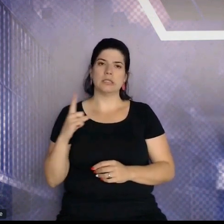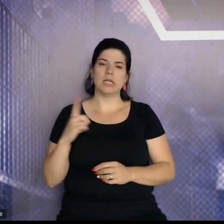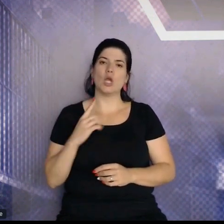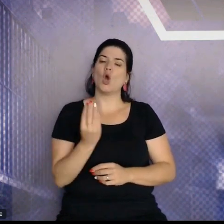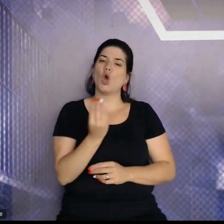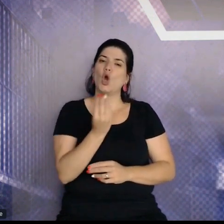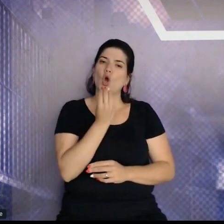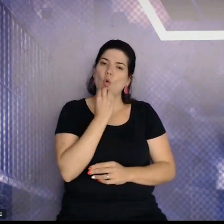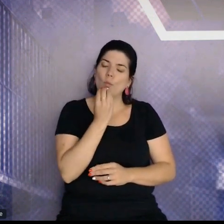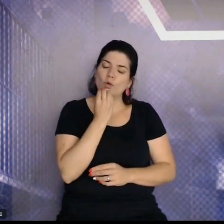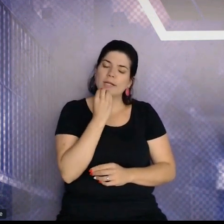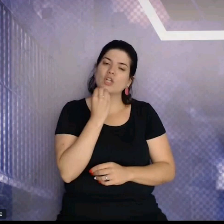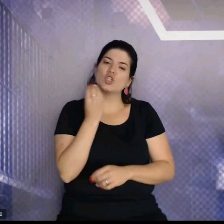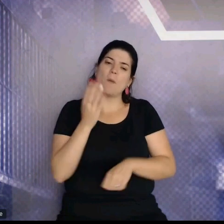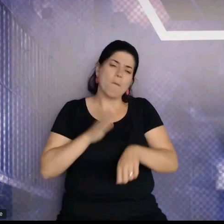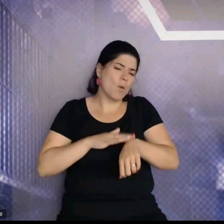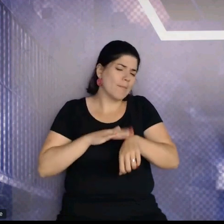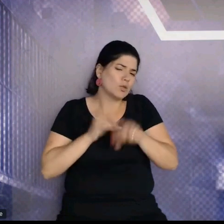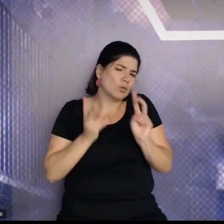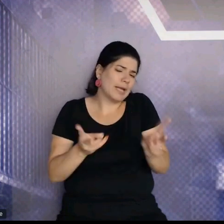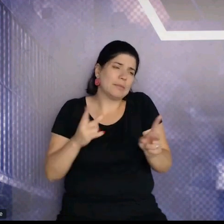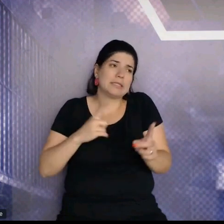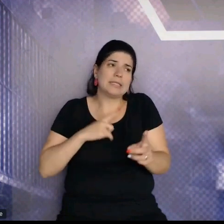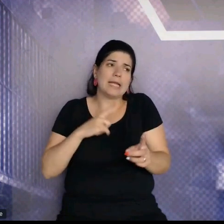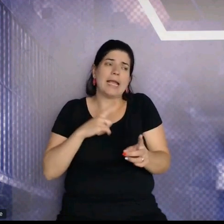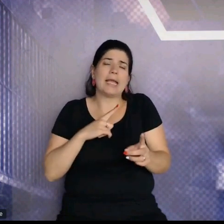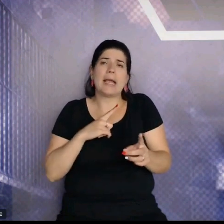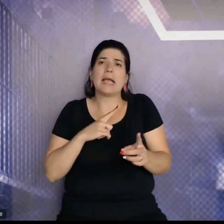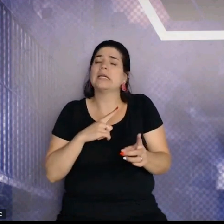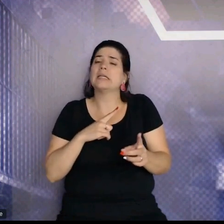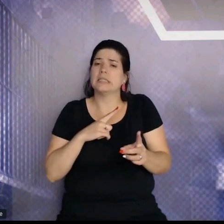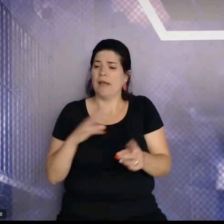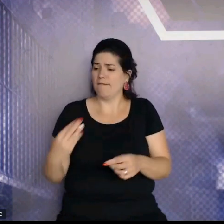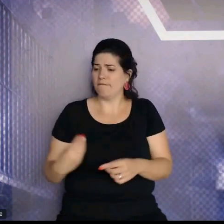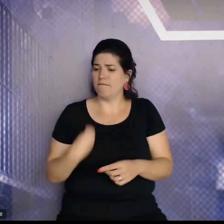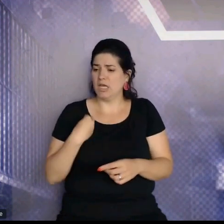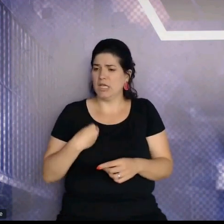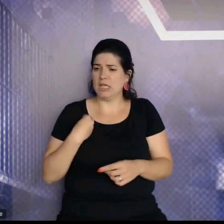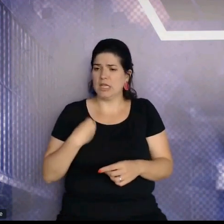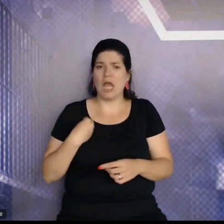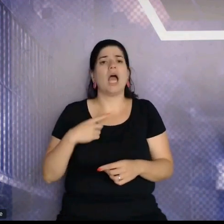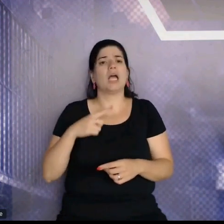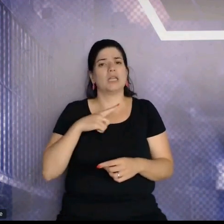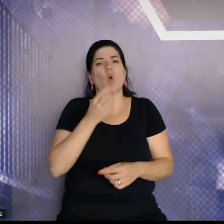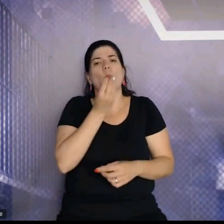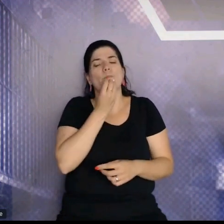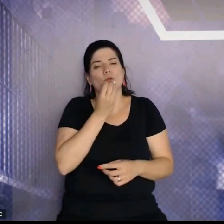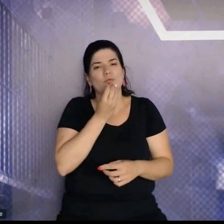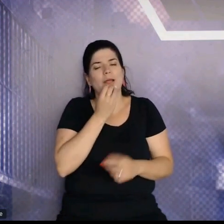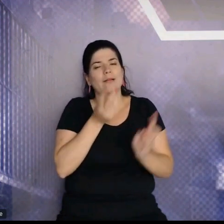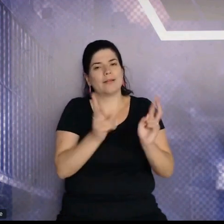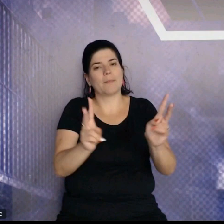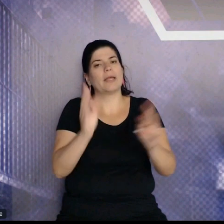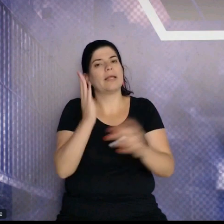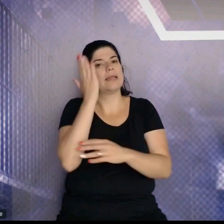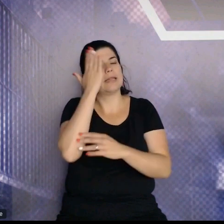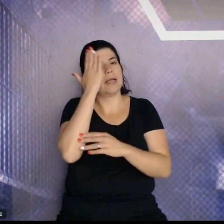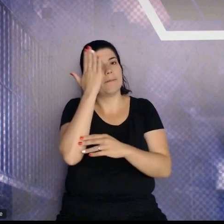oportunidades a cada momento, né? A cada minuto que passa é você saber aqui